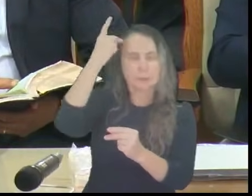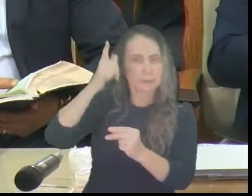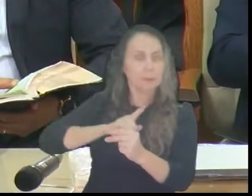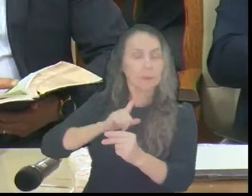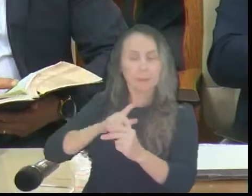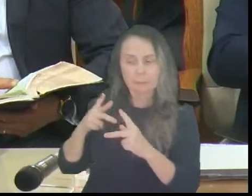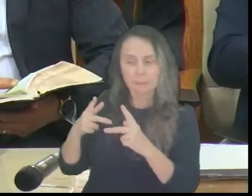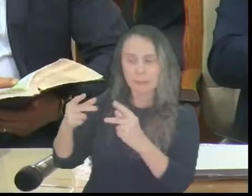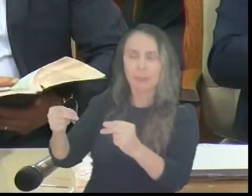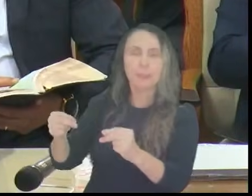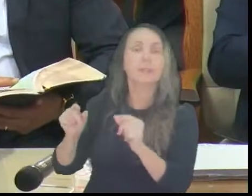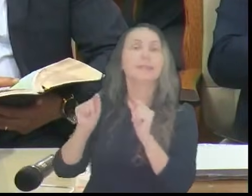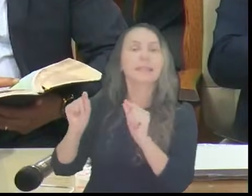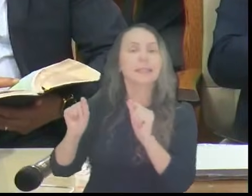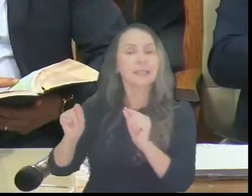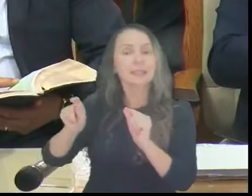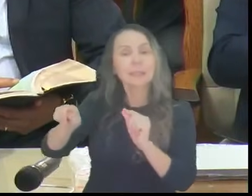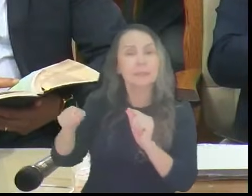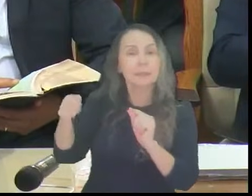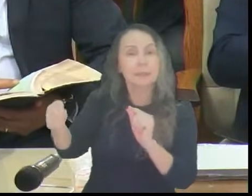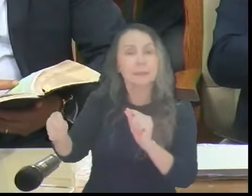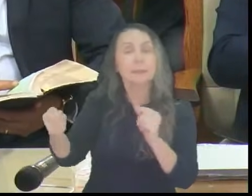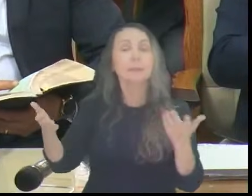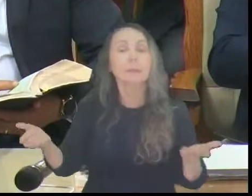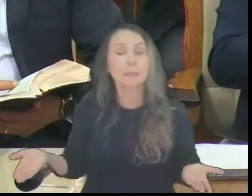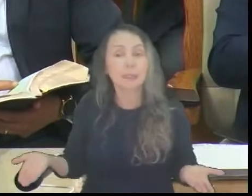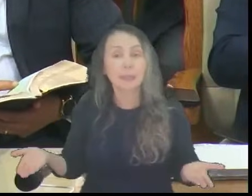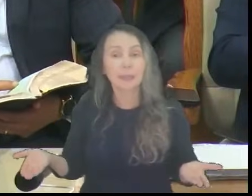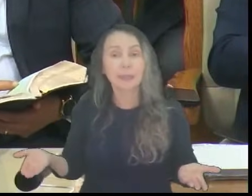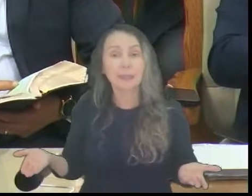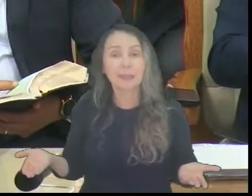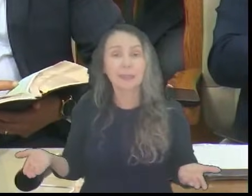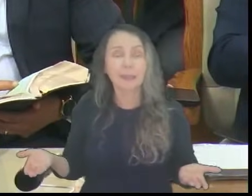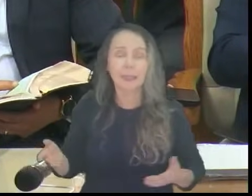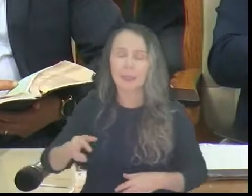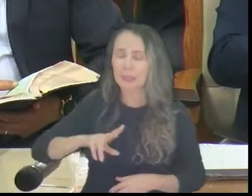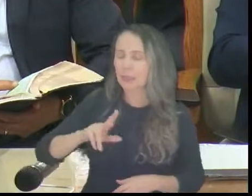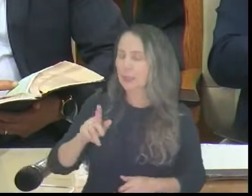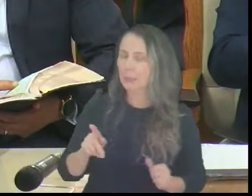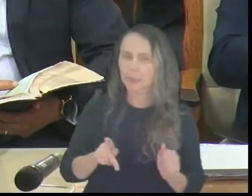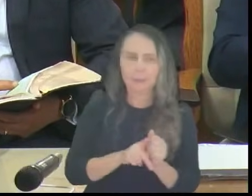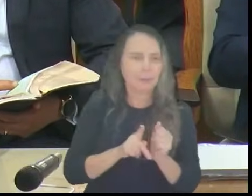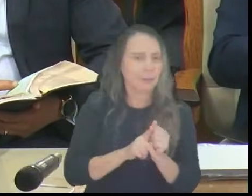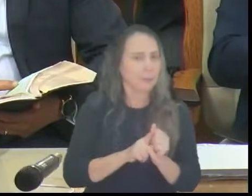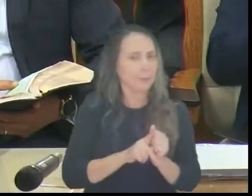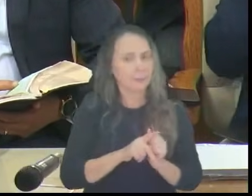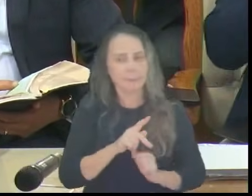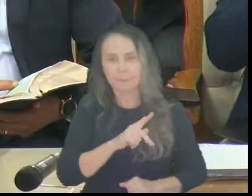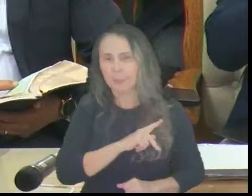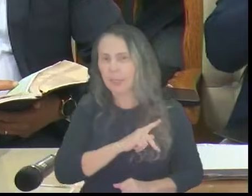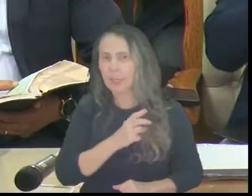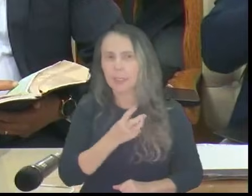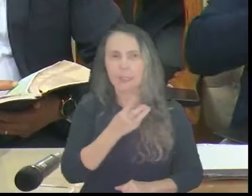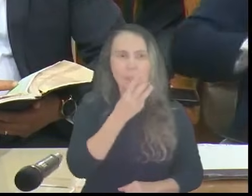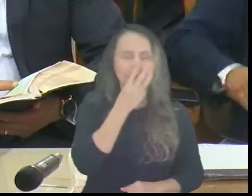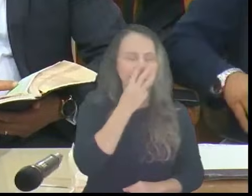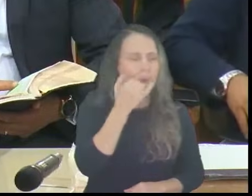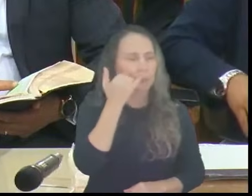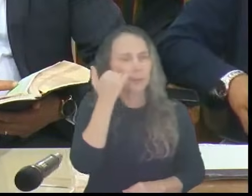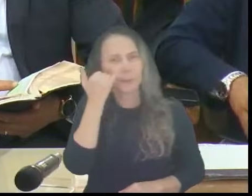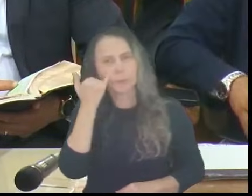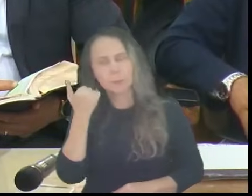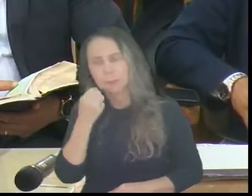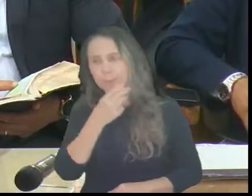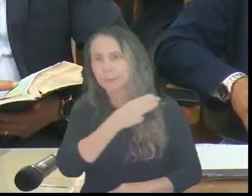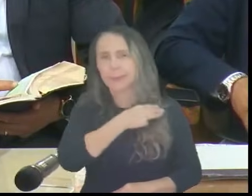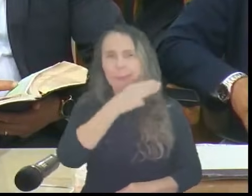mérito diante de Deus? Quem é a única pessoa que tem mérito? Jesus Cristo. Não é São Pedro, não é São Paulo, não é Isaías, não é Jeremias, não é a Virgem, não